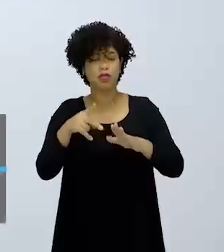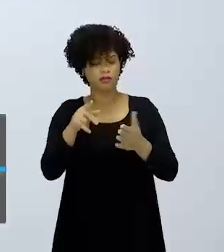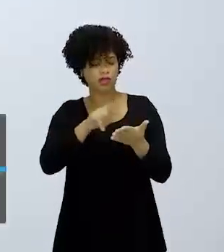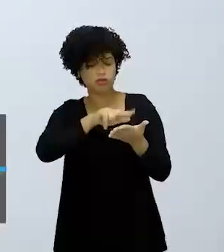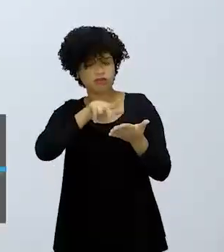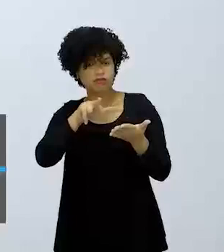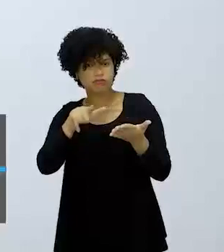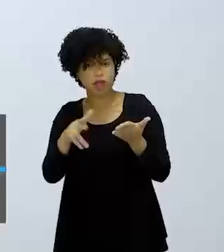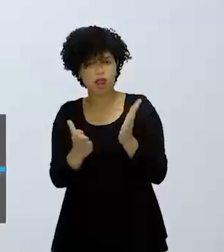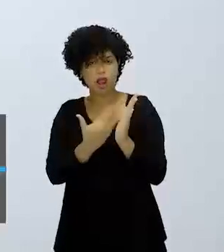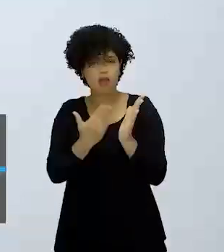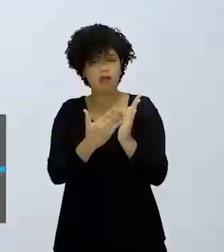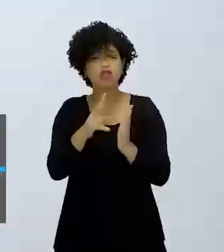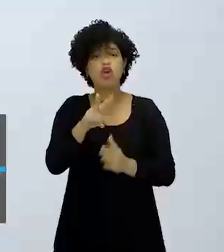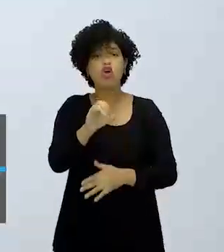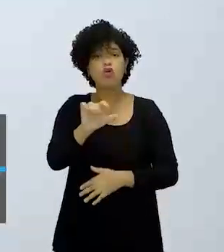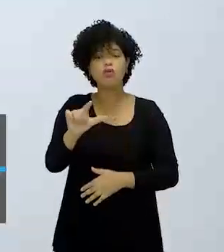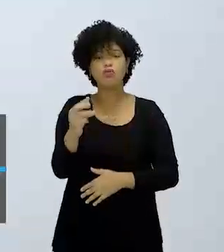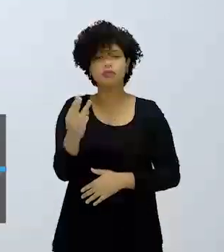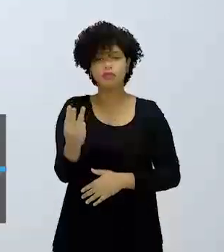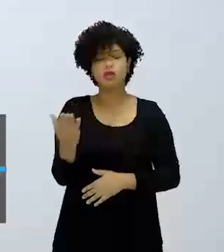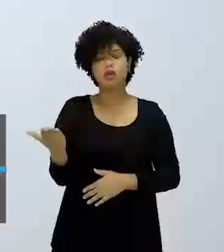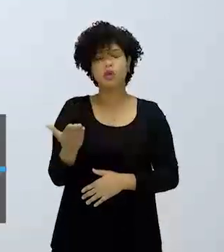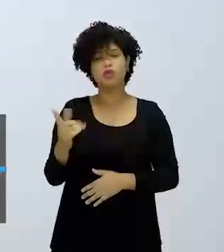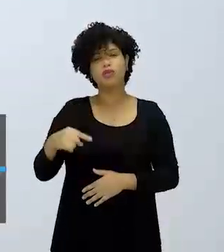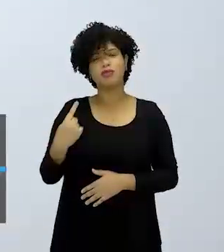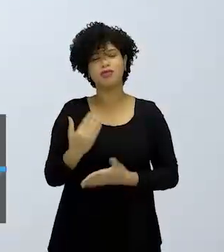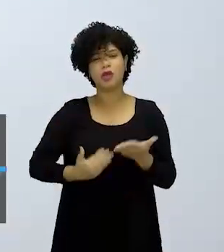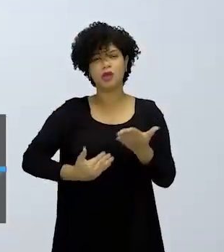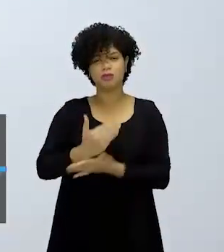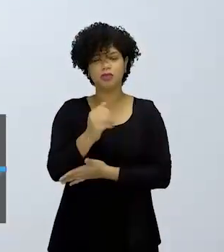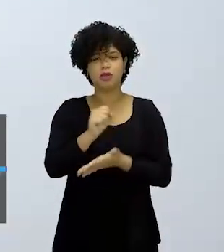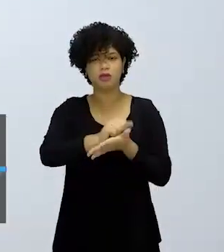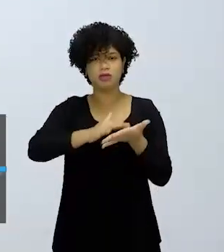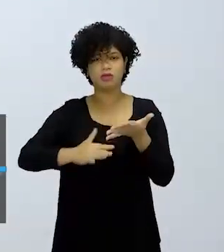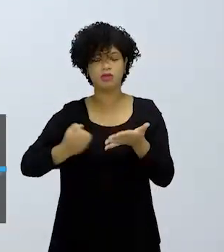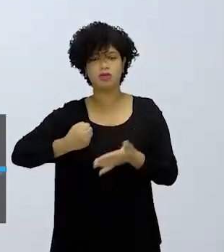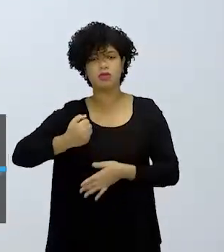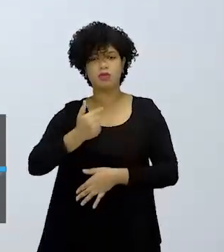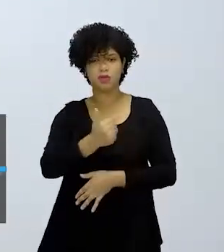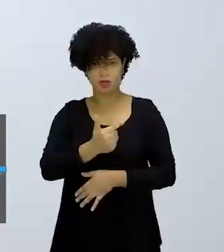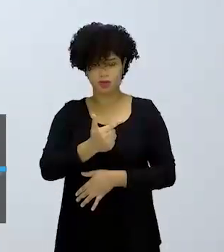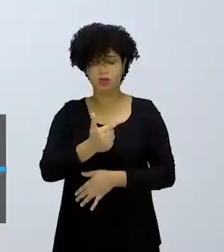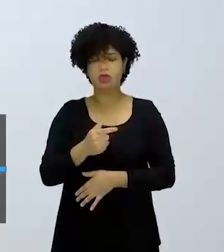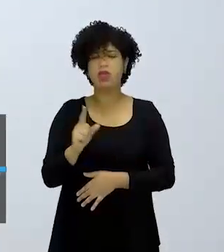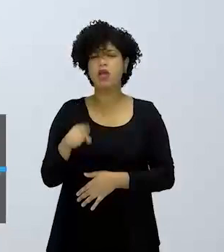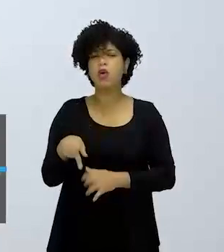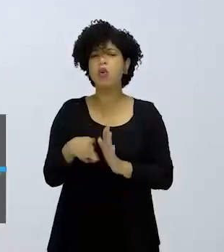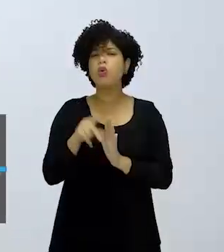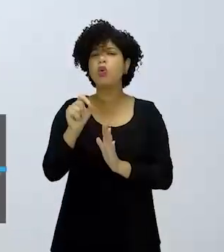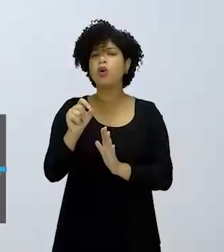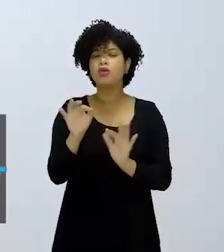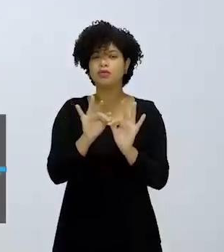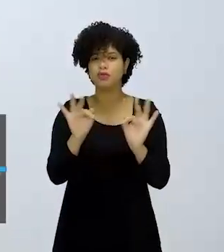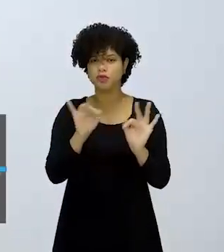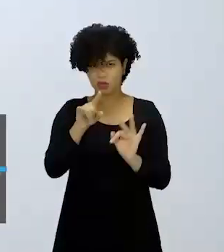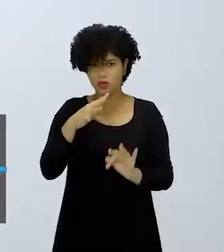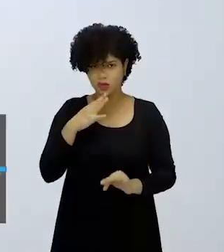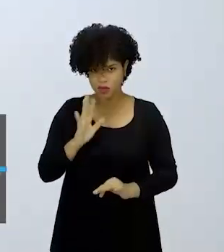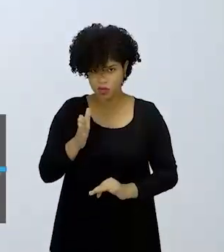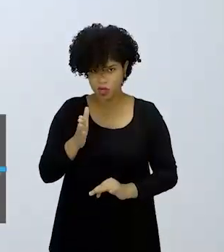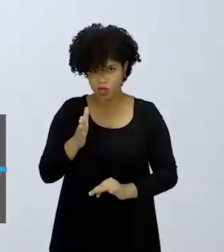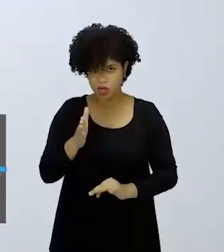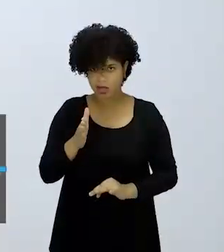Sempre. Nós estamos no volume 3 e hoje nós estamos começando a sequência de atividades número 2, que é sobre função. E aí, já ouviu falar de